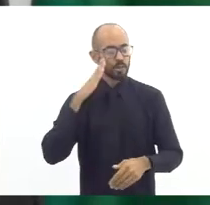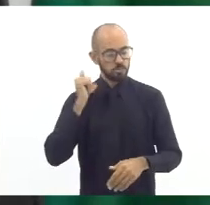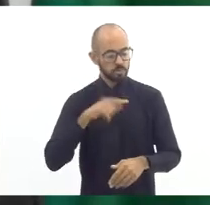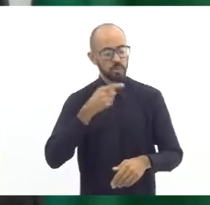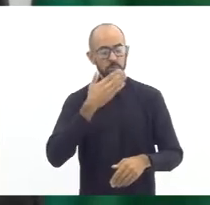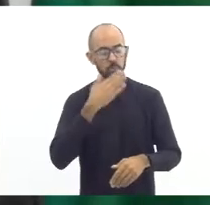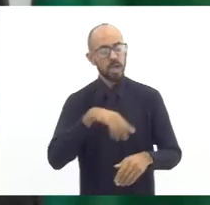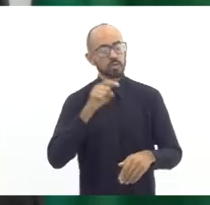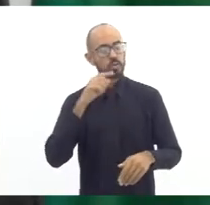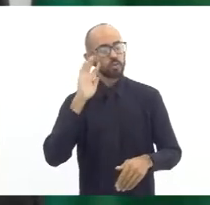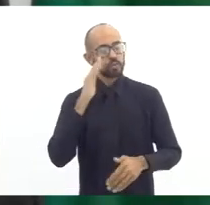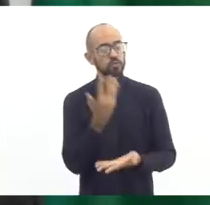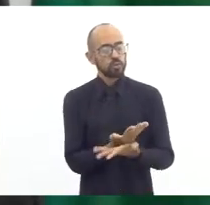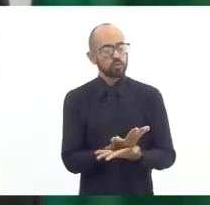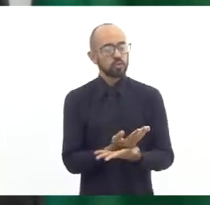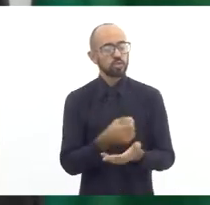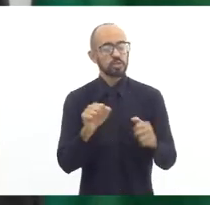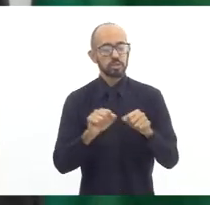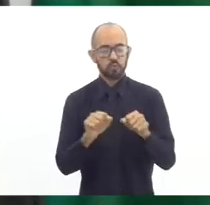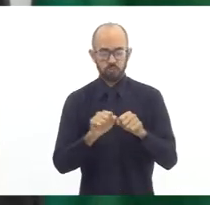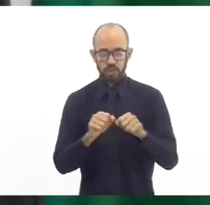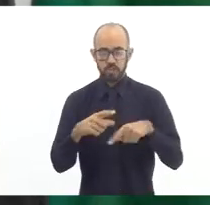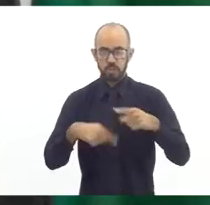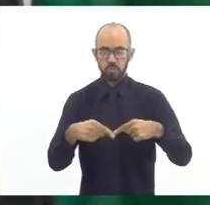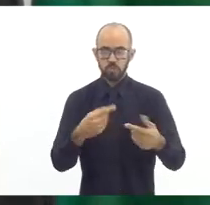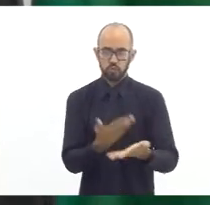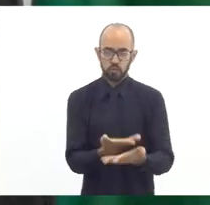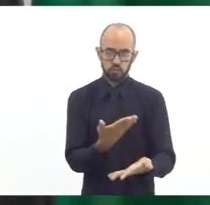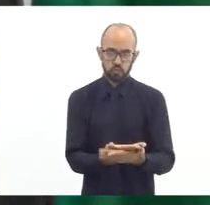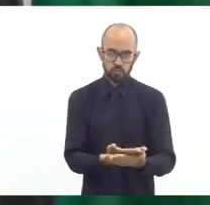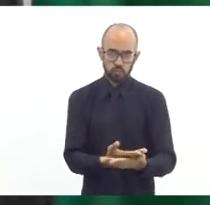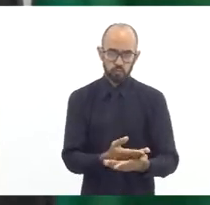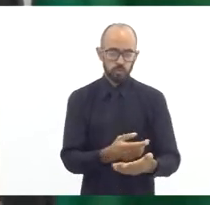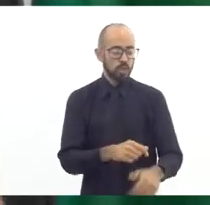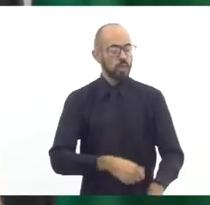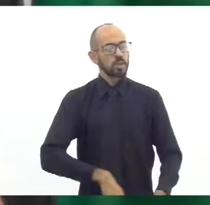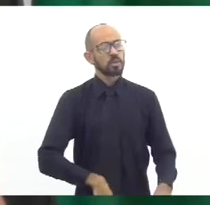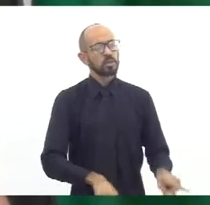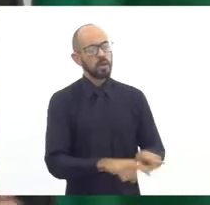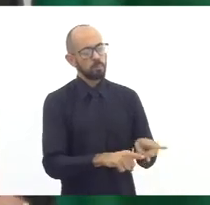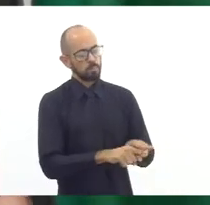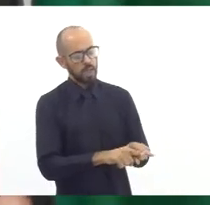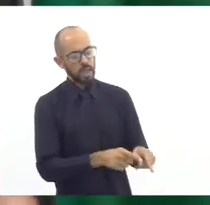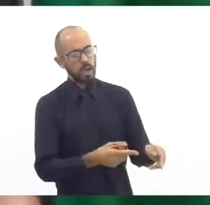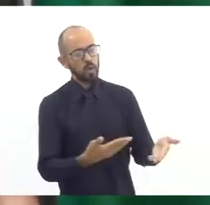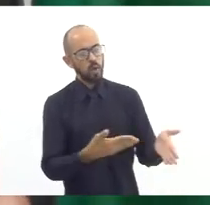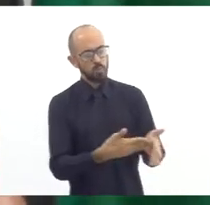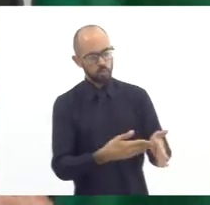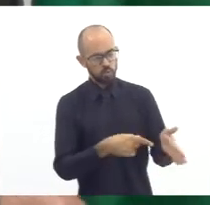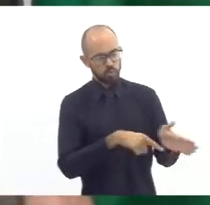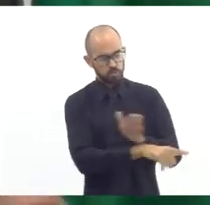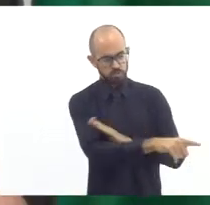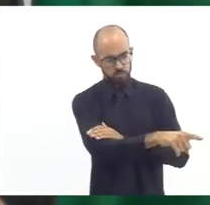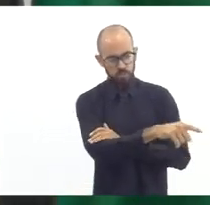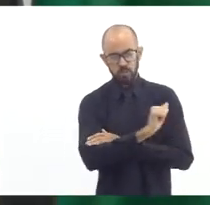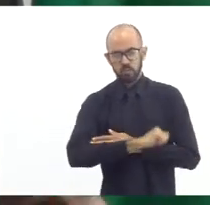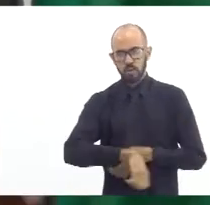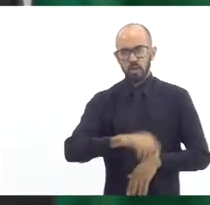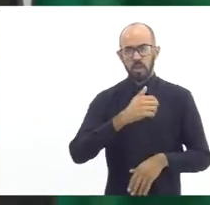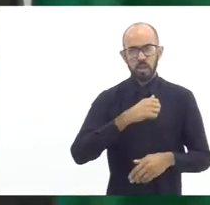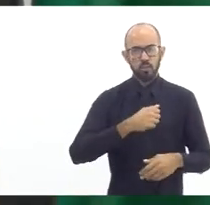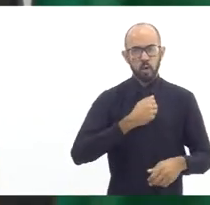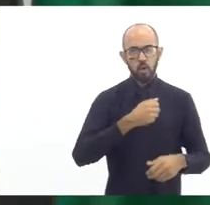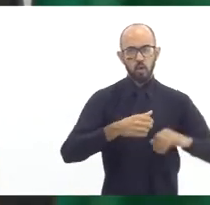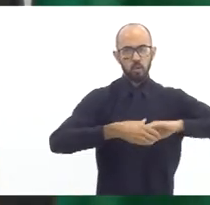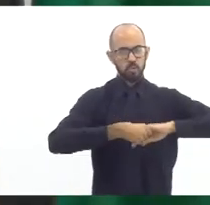medidas adotadas a partir desse estudo? E, por último, que eu esqueci, doutor Murilo, ficou muito claro, eu quero saudar aqui o doutor Gustavo, que nos